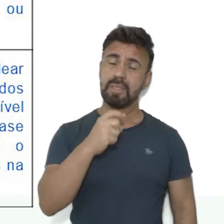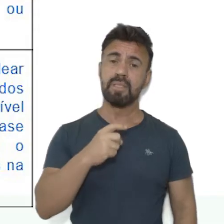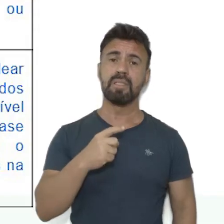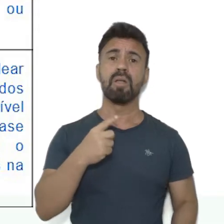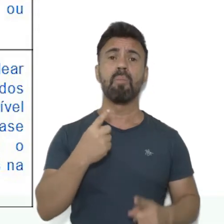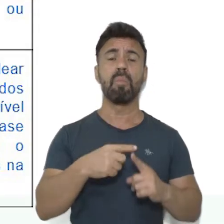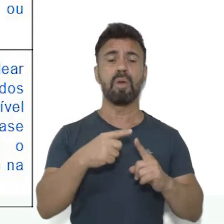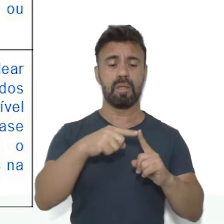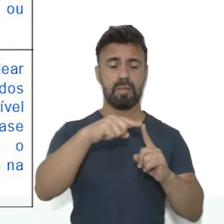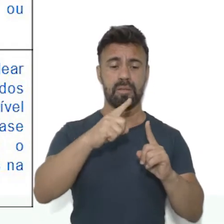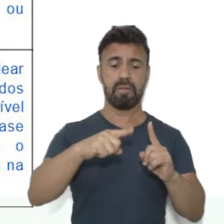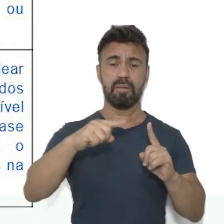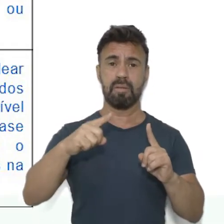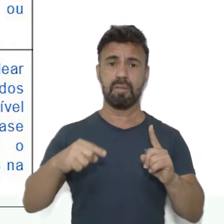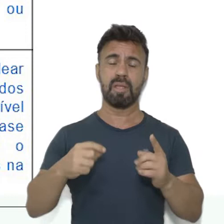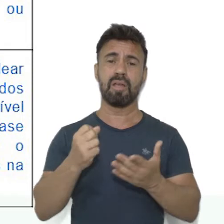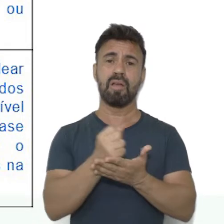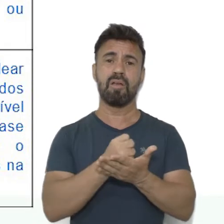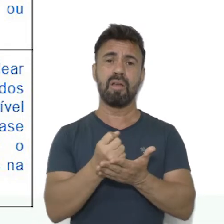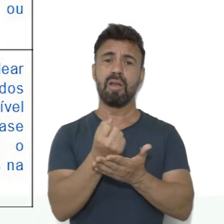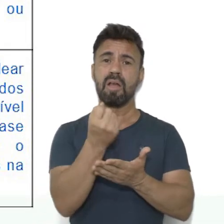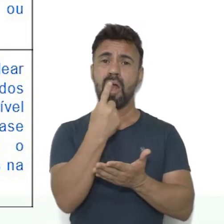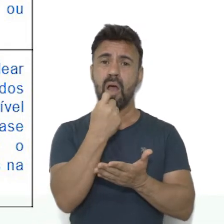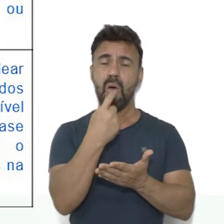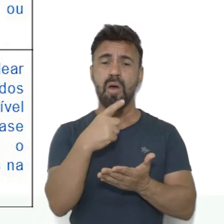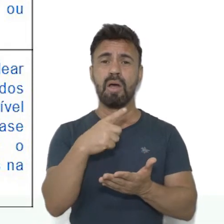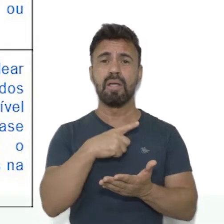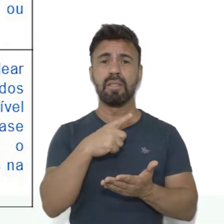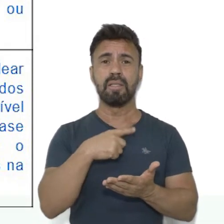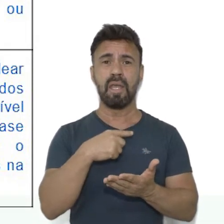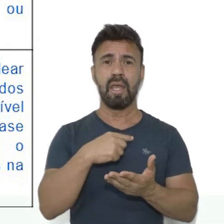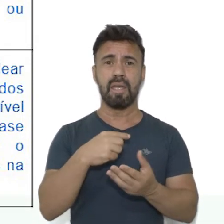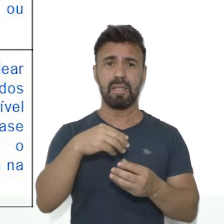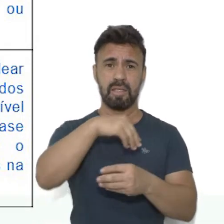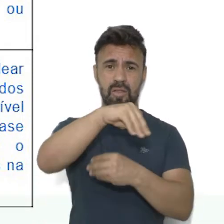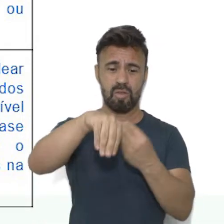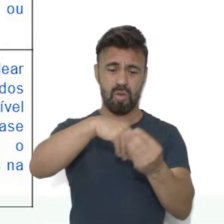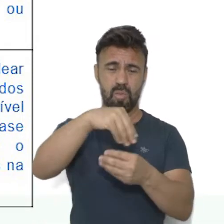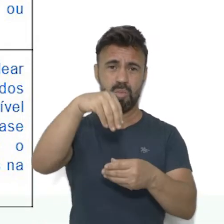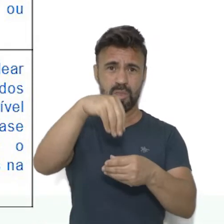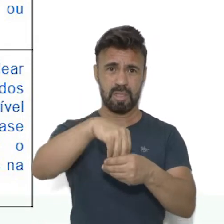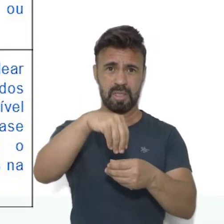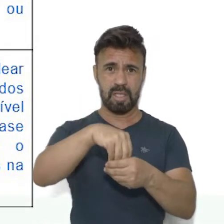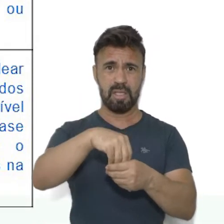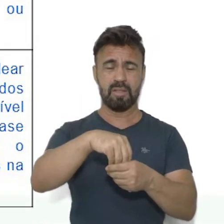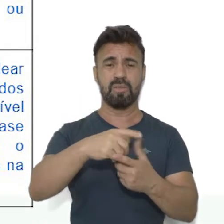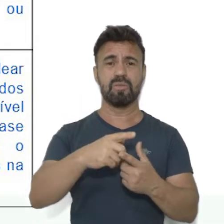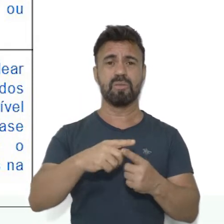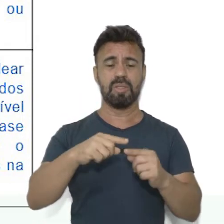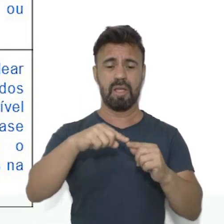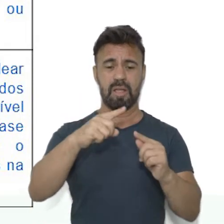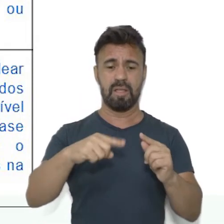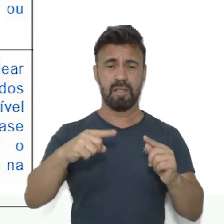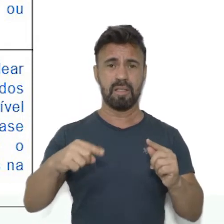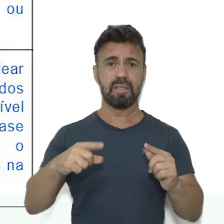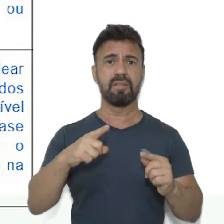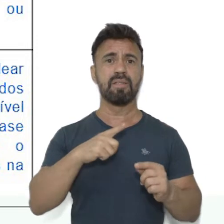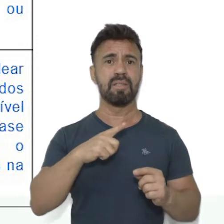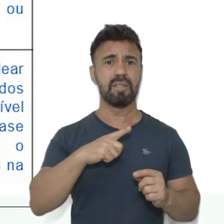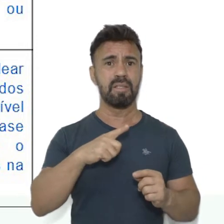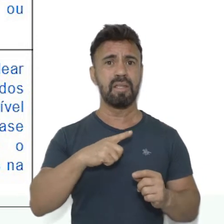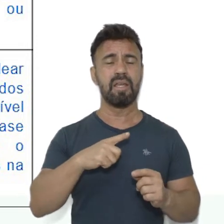radiofármacos, que são remédios que possuem ali compostos radioativos, né, eles são